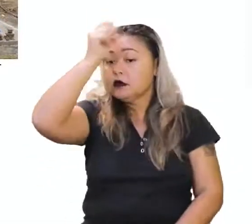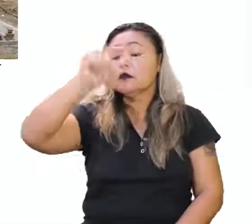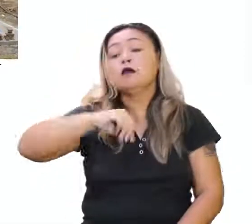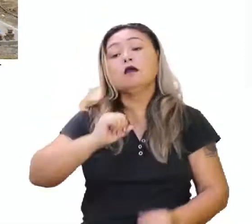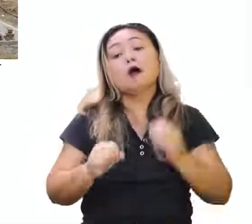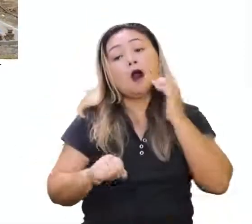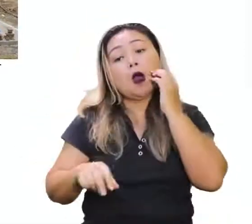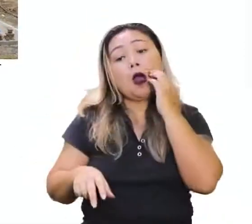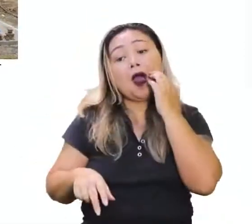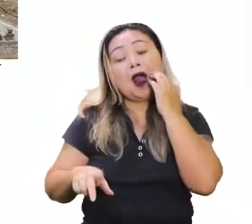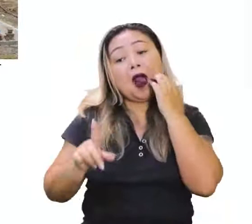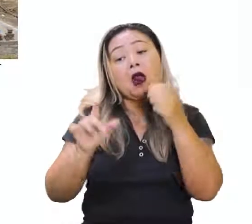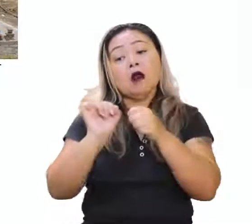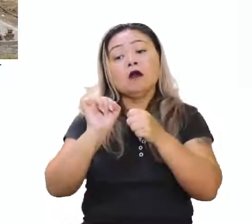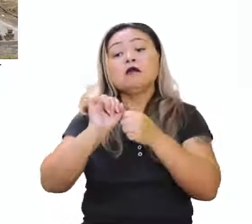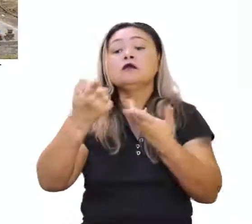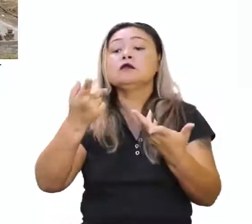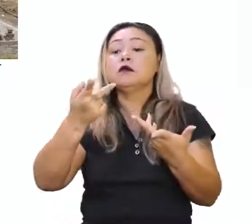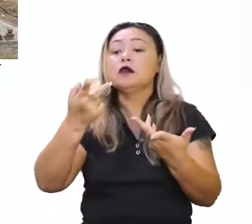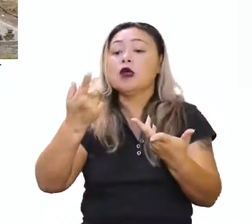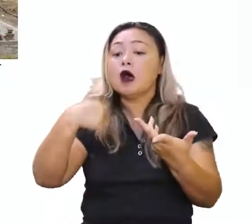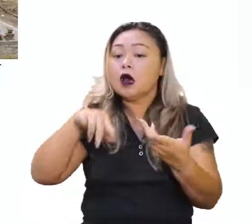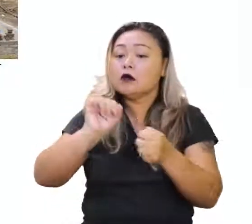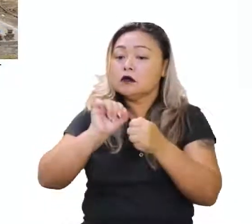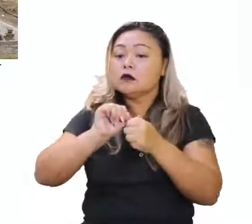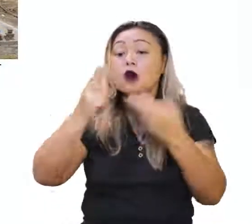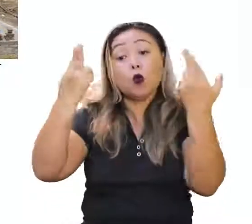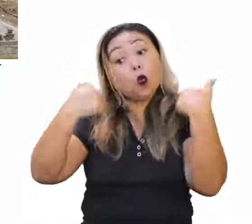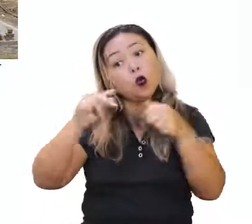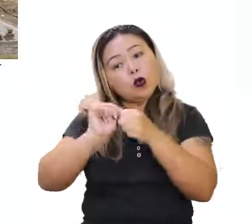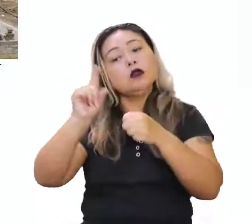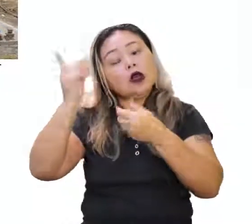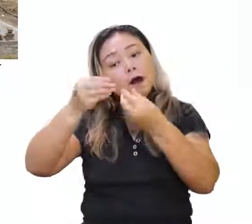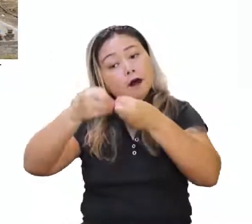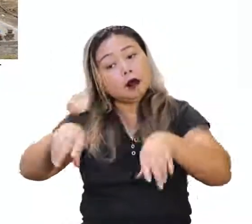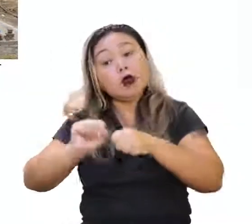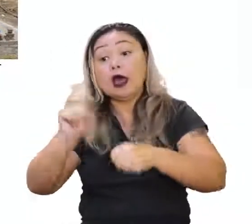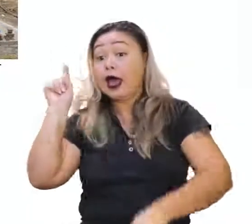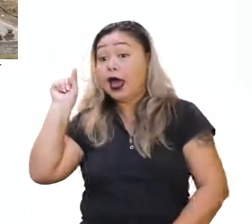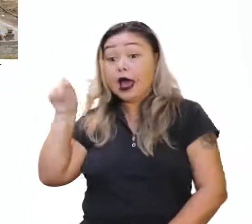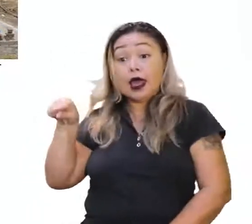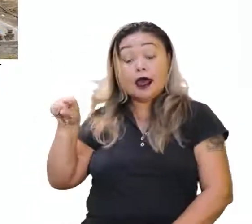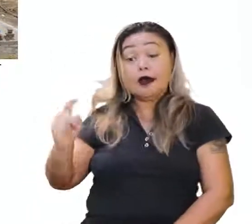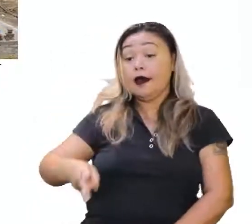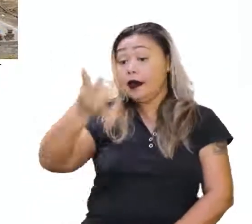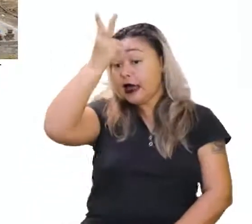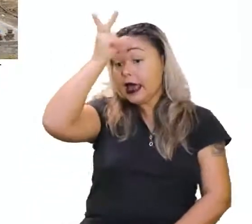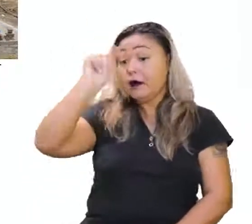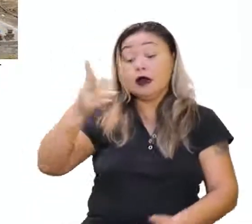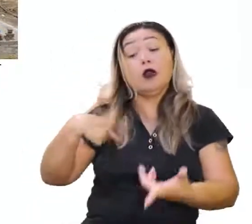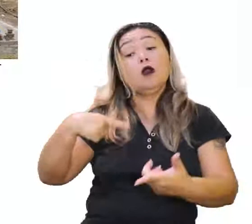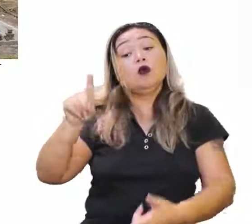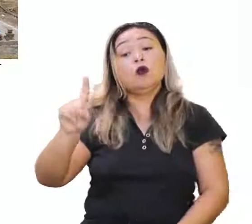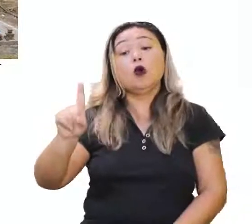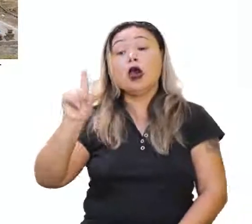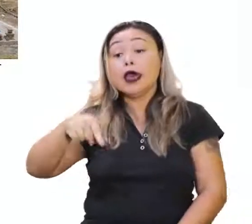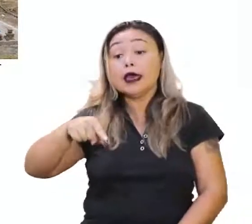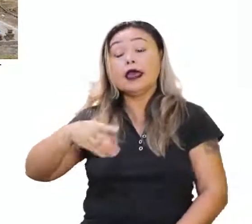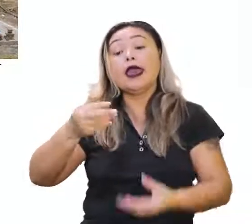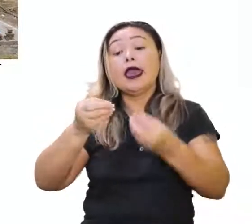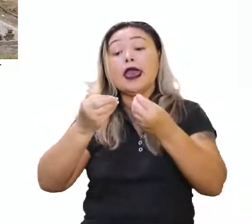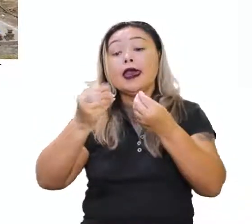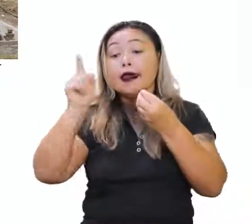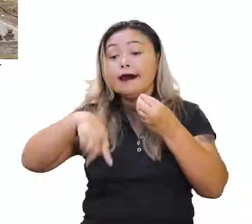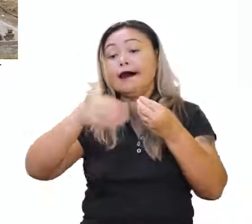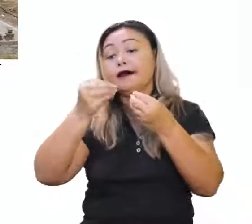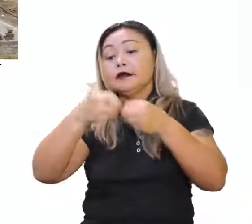o sistema respiratório dos ovinos, que é bem prejudicado. Já o caprinos, não. O que é prejudicado é o pelo e